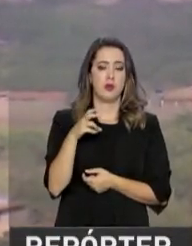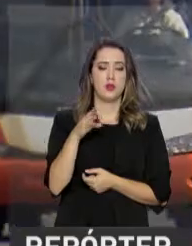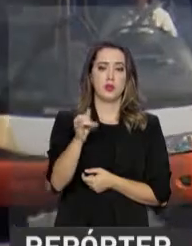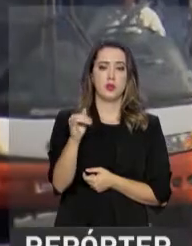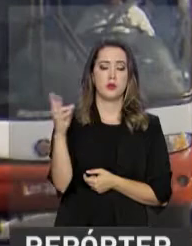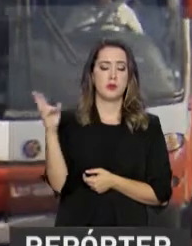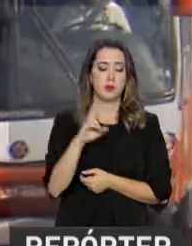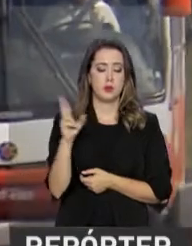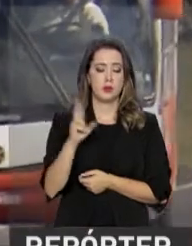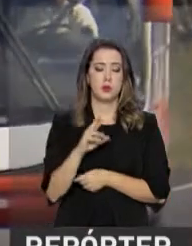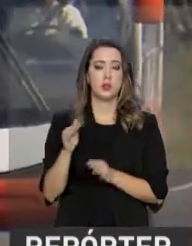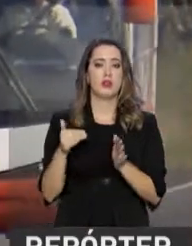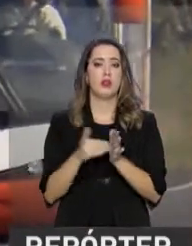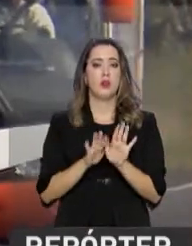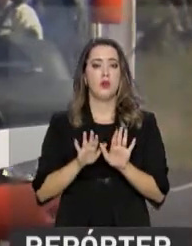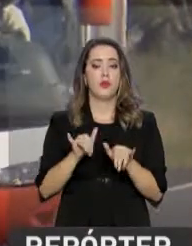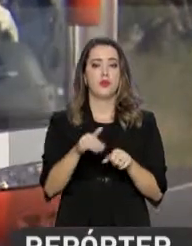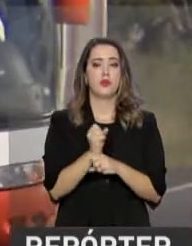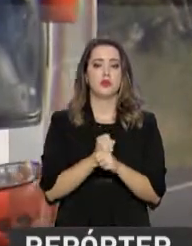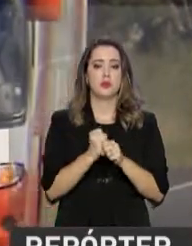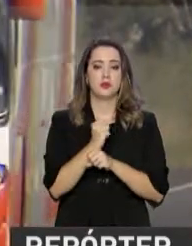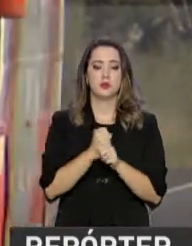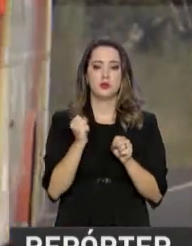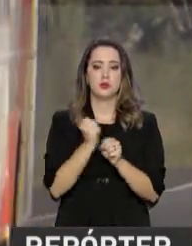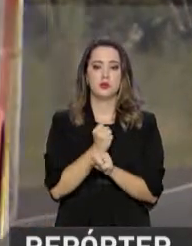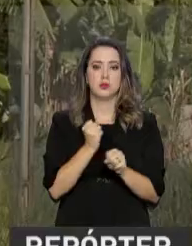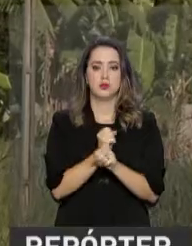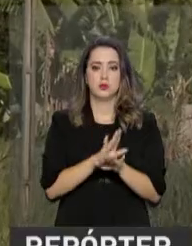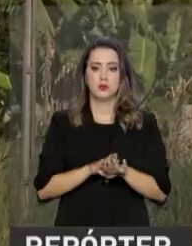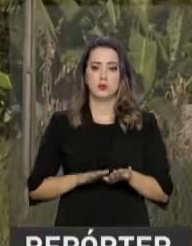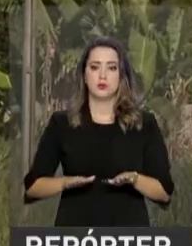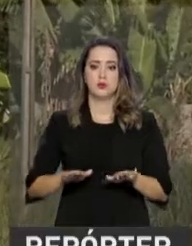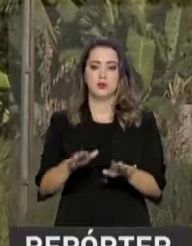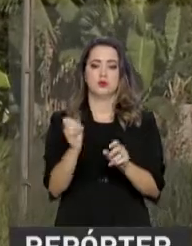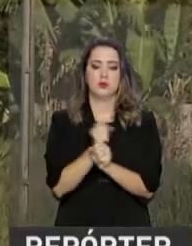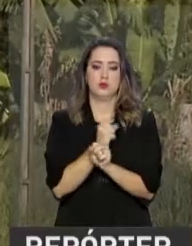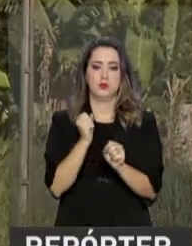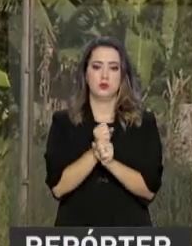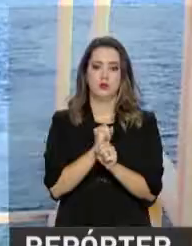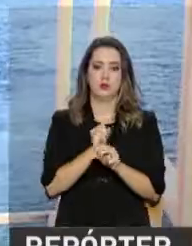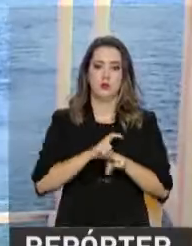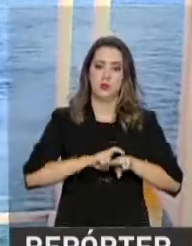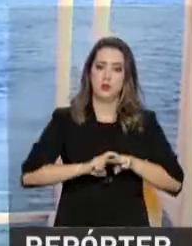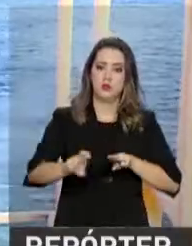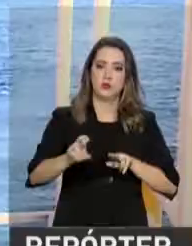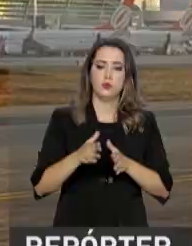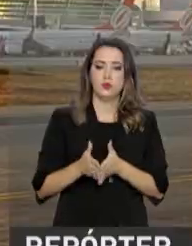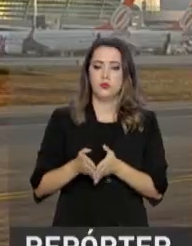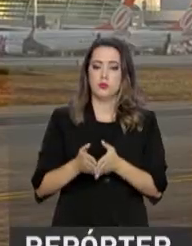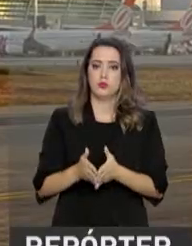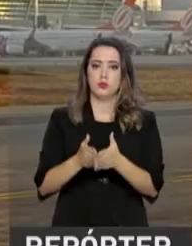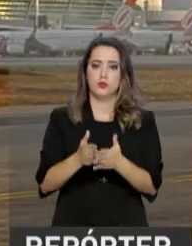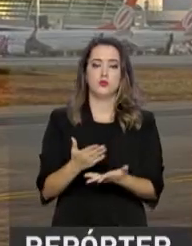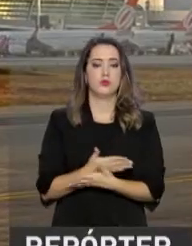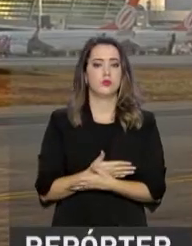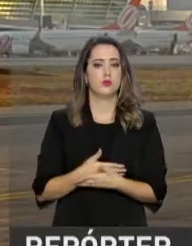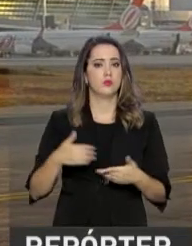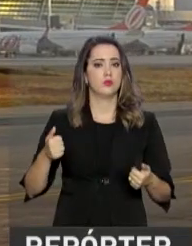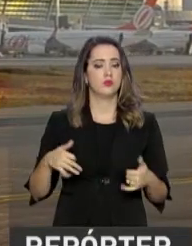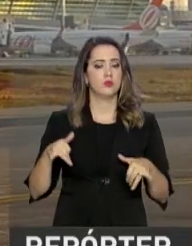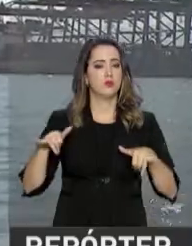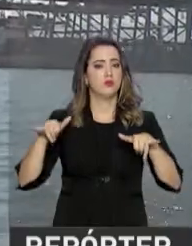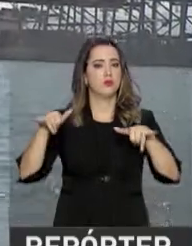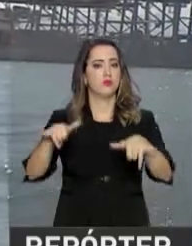reais até o final do ano em obras como a duplicação de rodovias à construção de ferrovias e hidrovias e melhorias em aeroportos